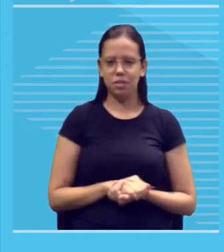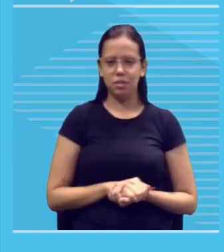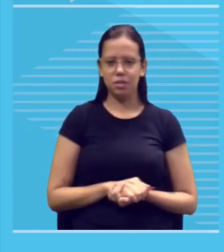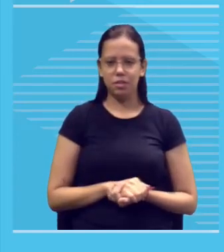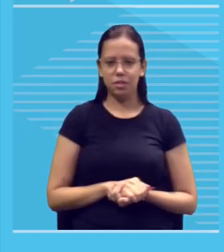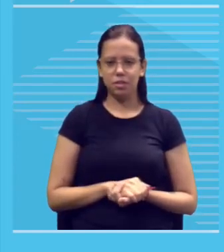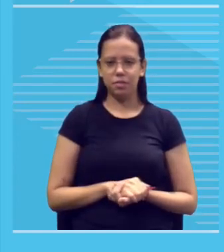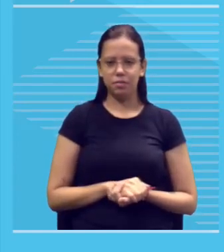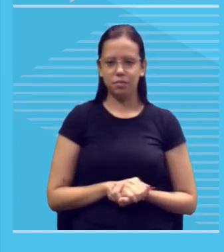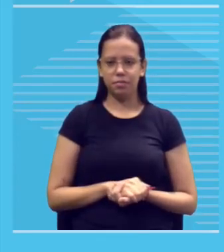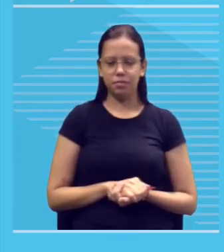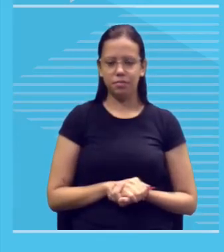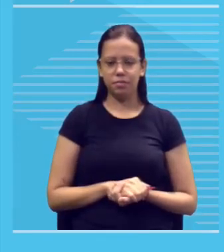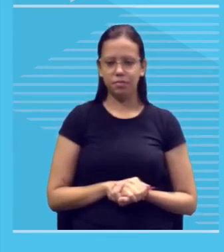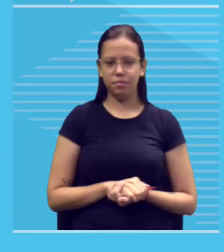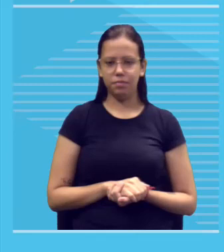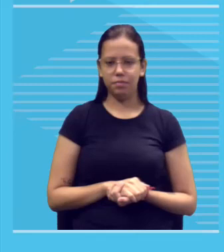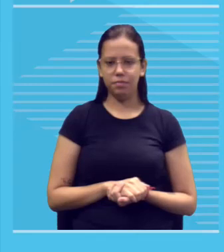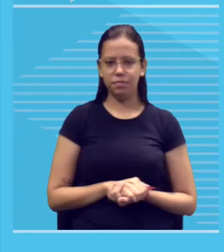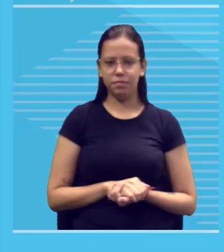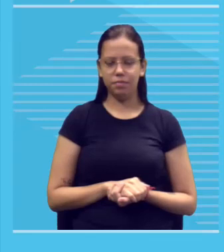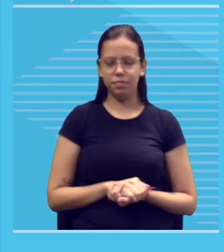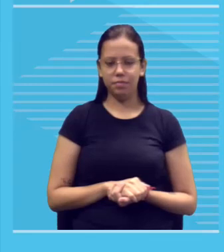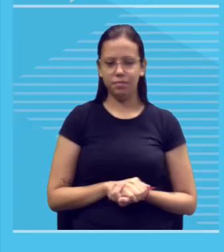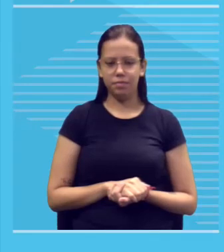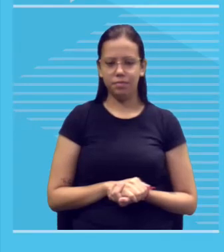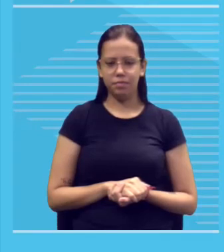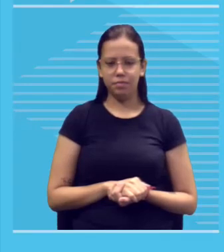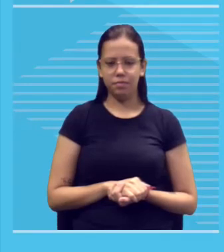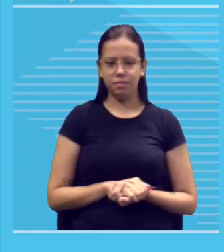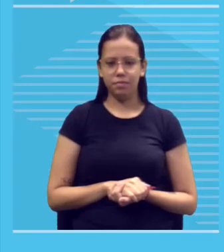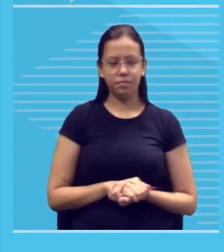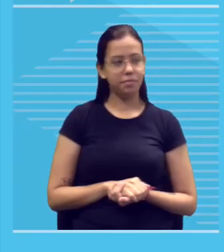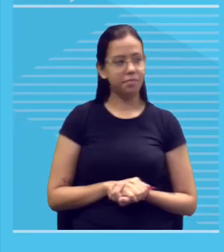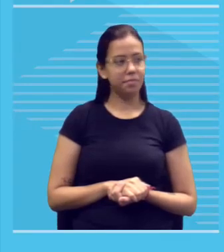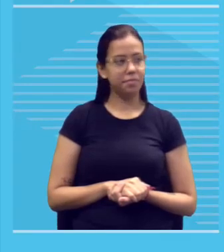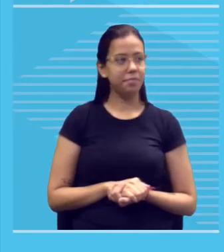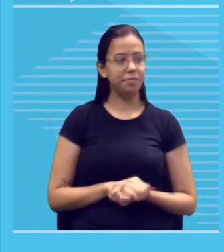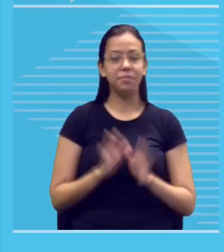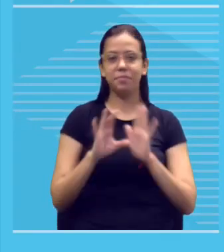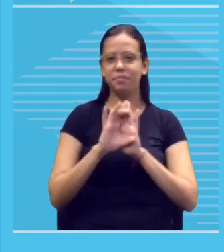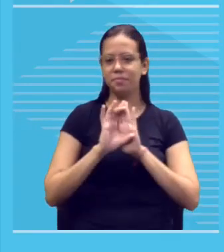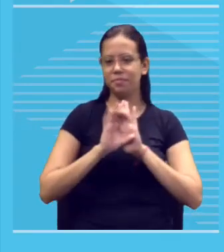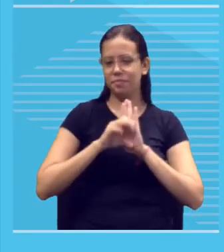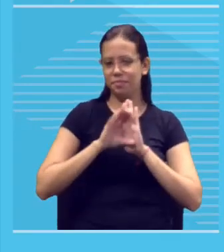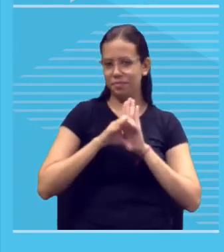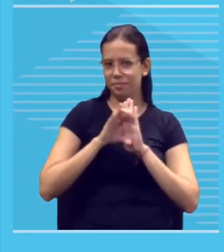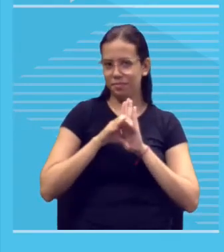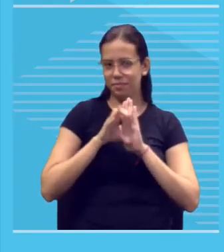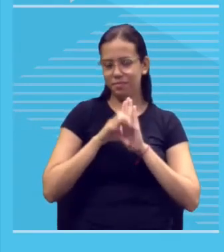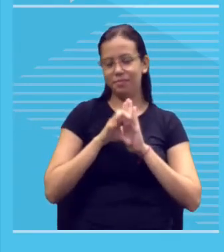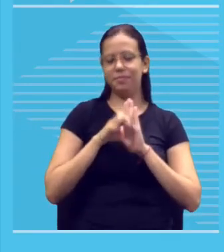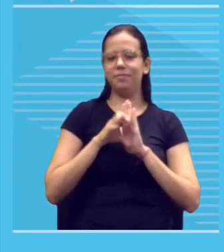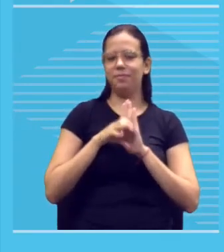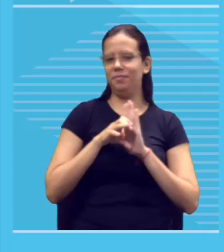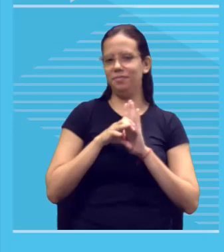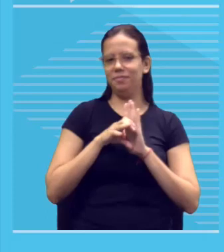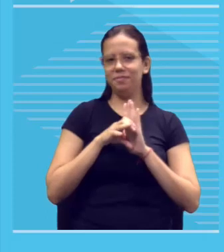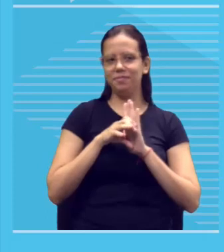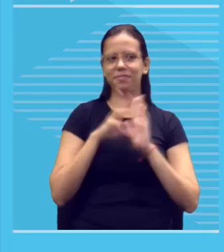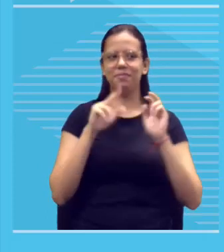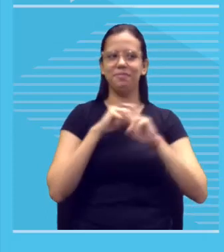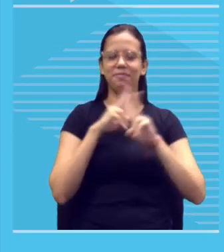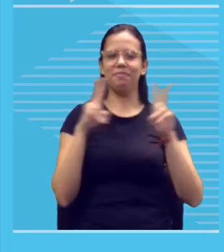metade isso é um fato Ei vamos lá ó definição né da parte de expressões